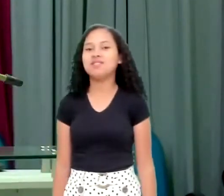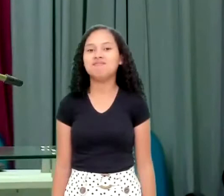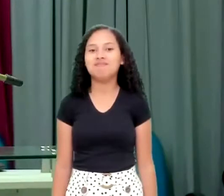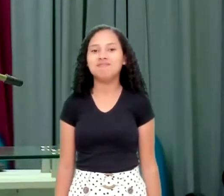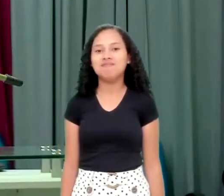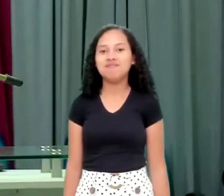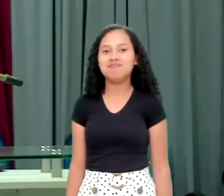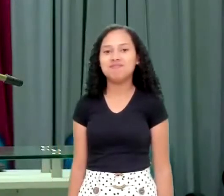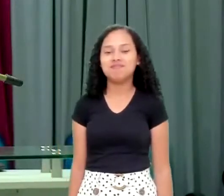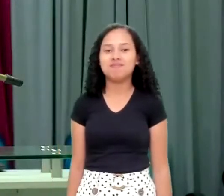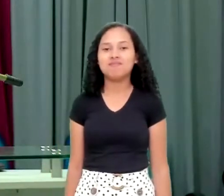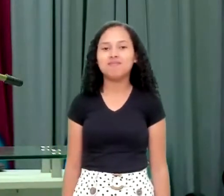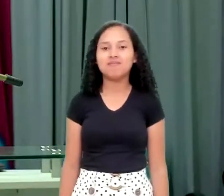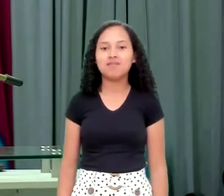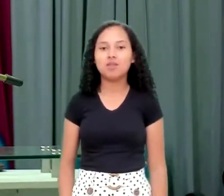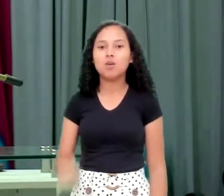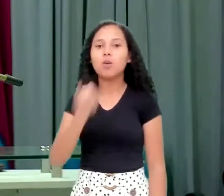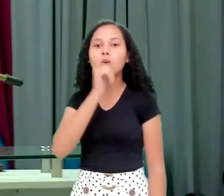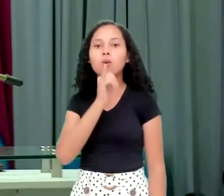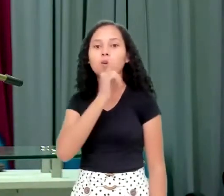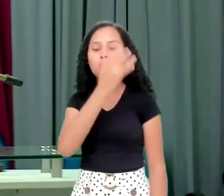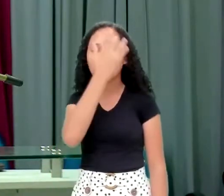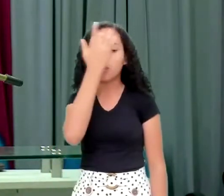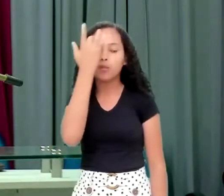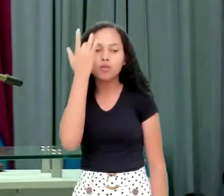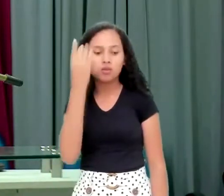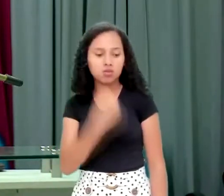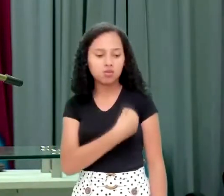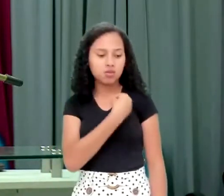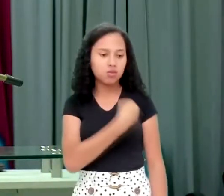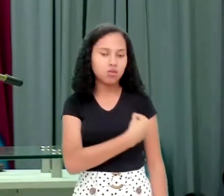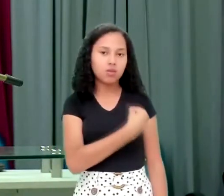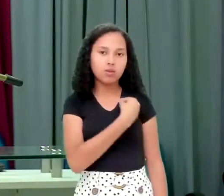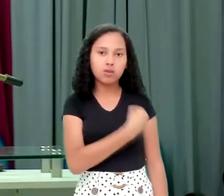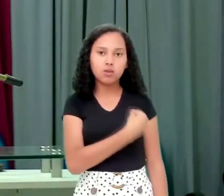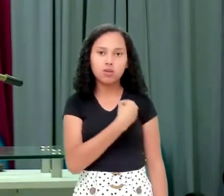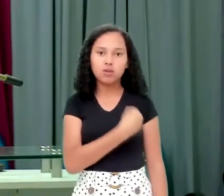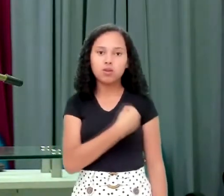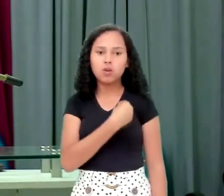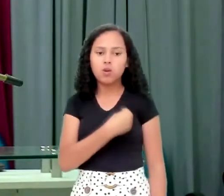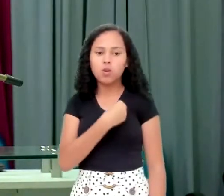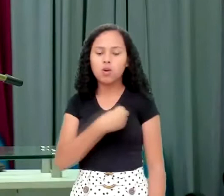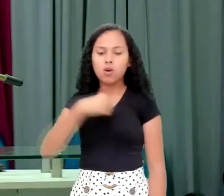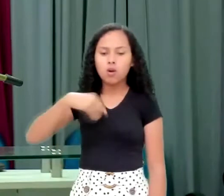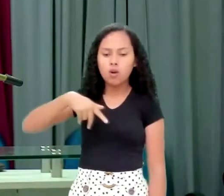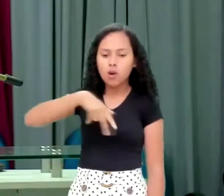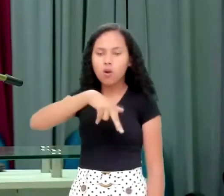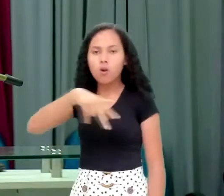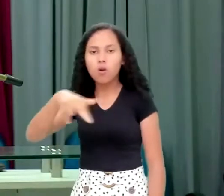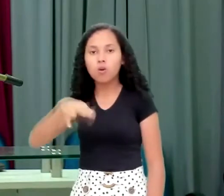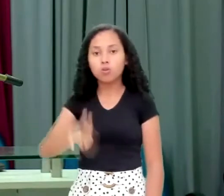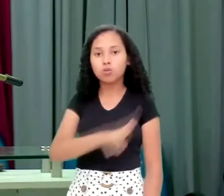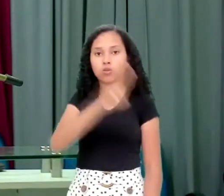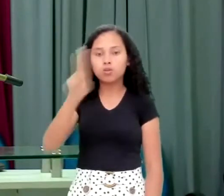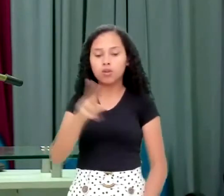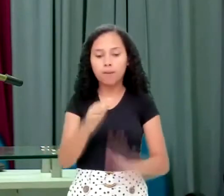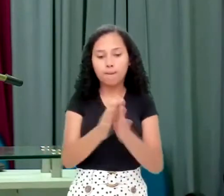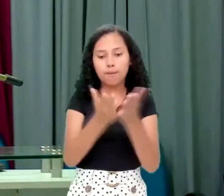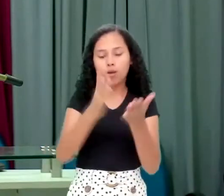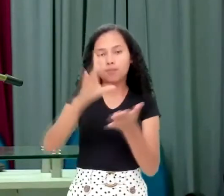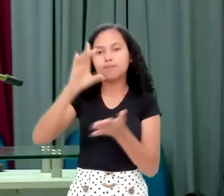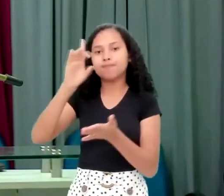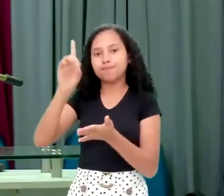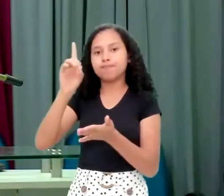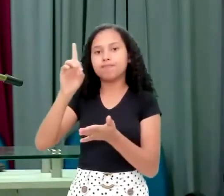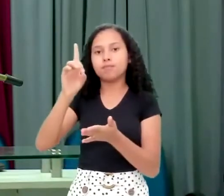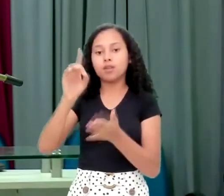25. Exemplo de pessoas que viveram, que andaram, que utilizaram a palavra de Deus.